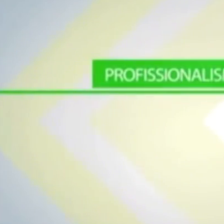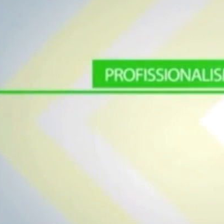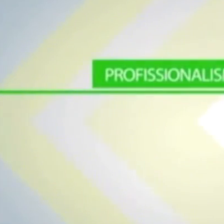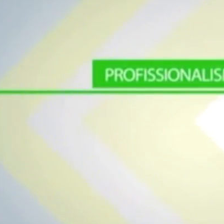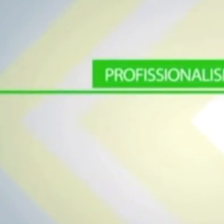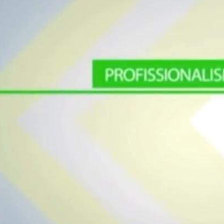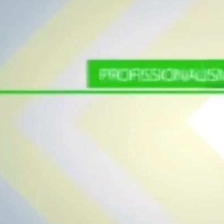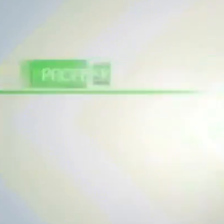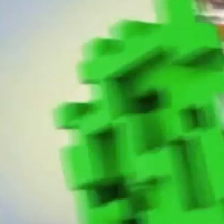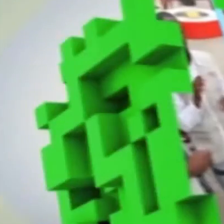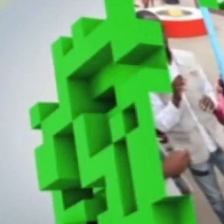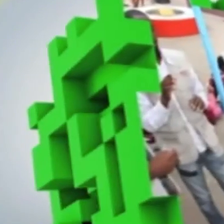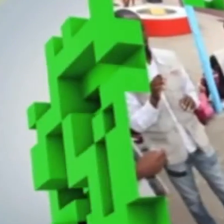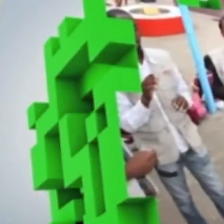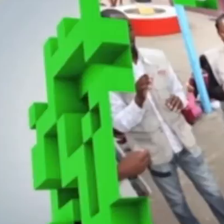Música